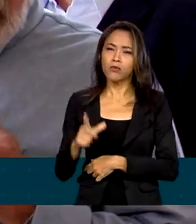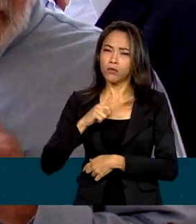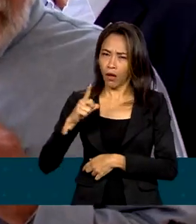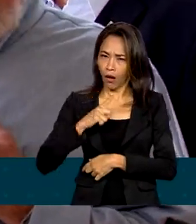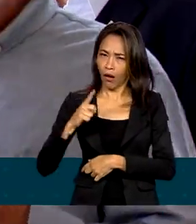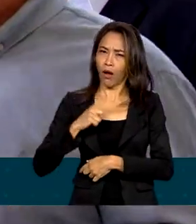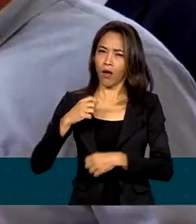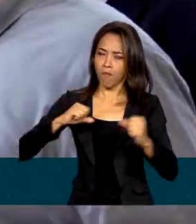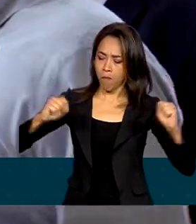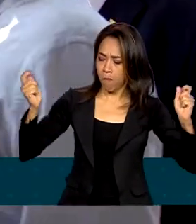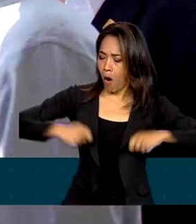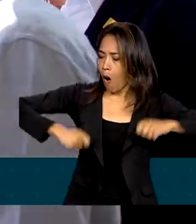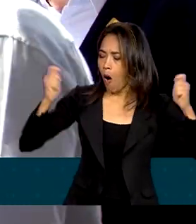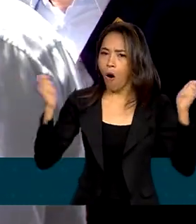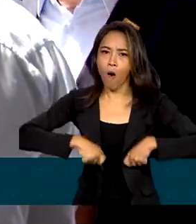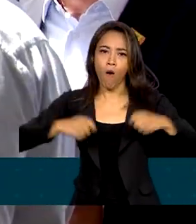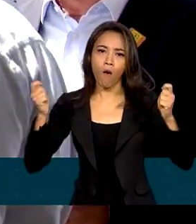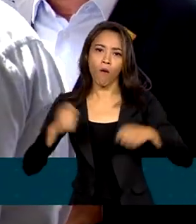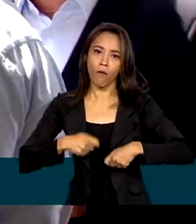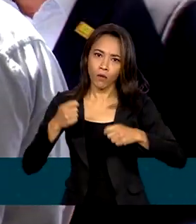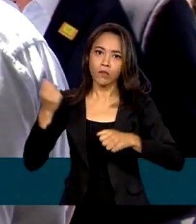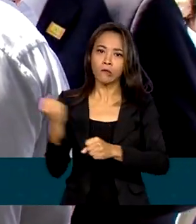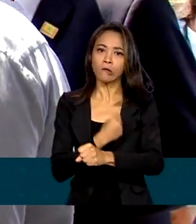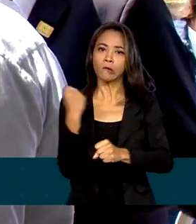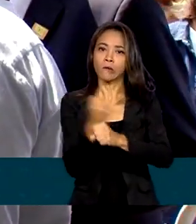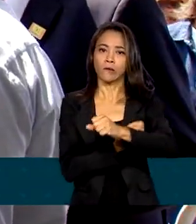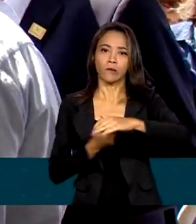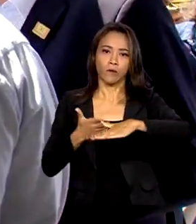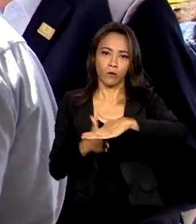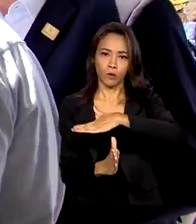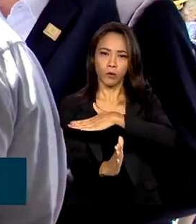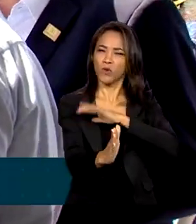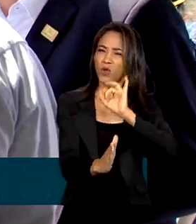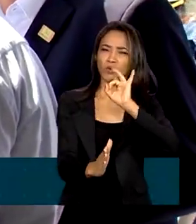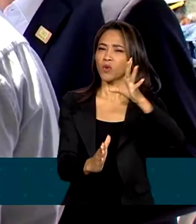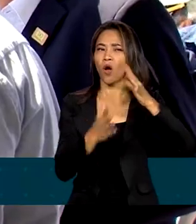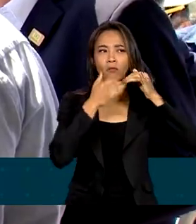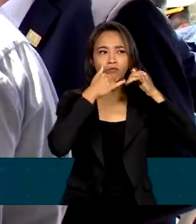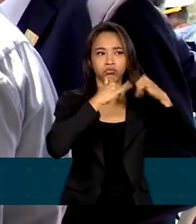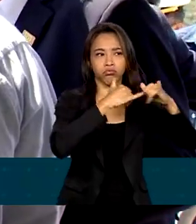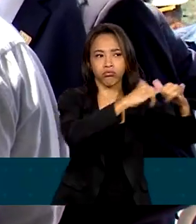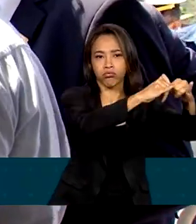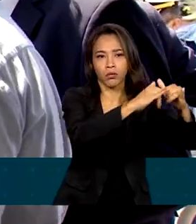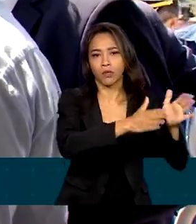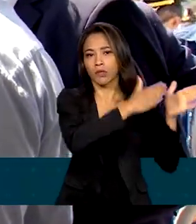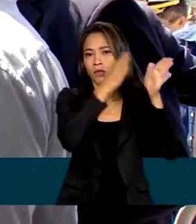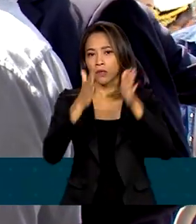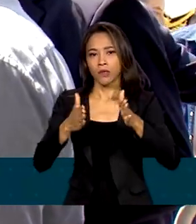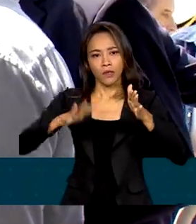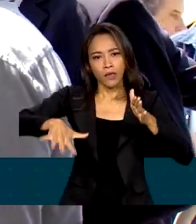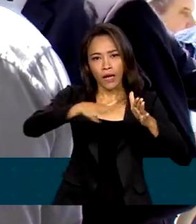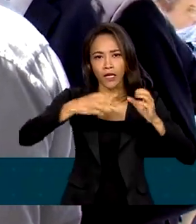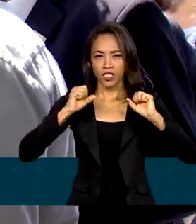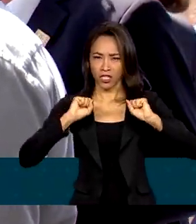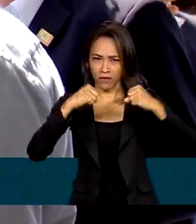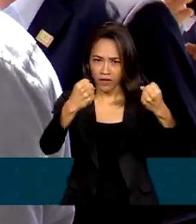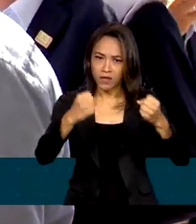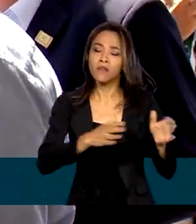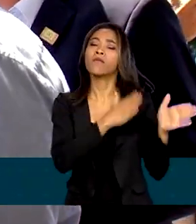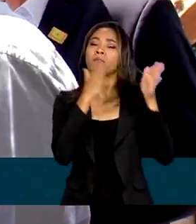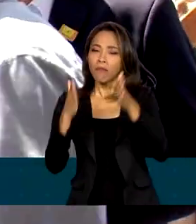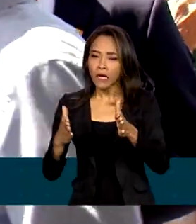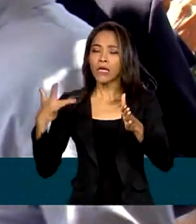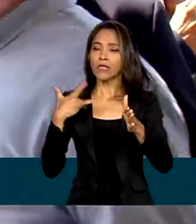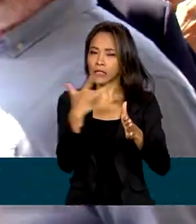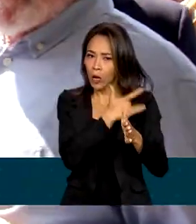e o uso da tecnologia nuclear em vários setores, não só no setor energético, setor de defesa, mas no setor de saúde, de